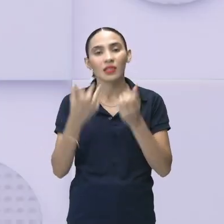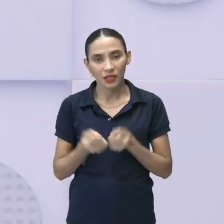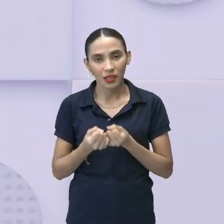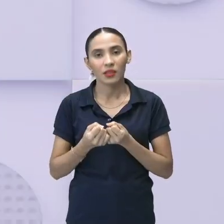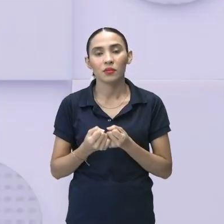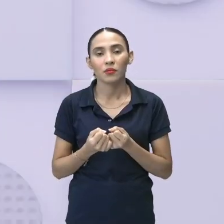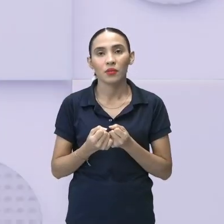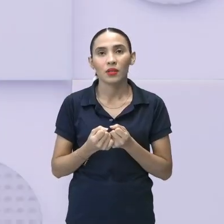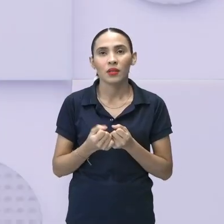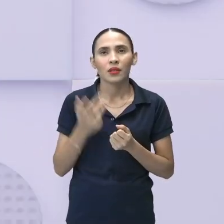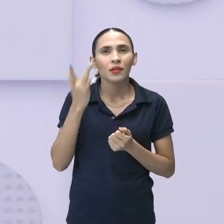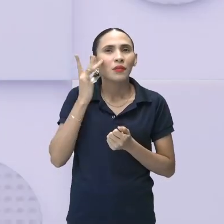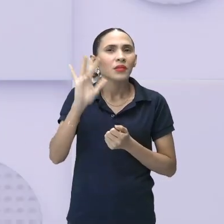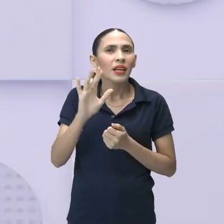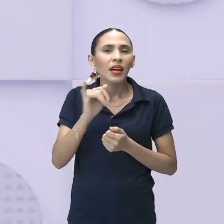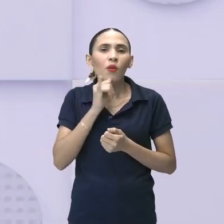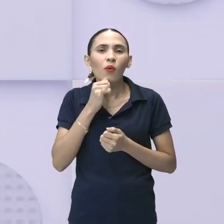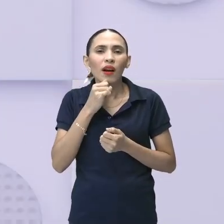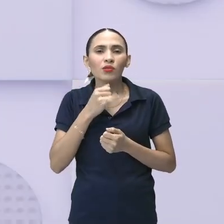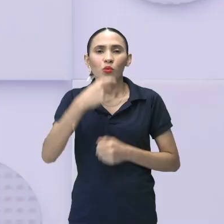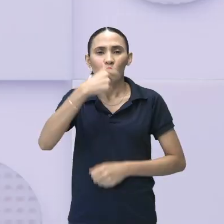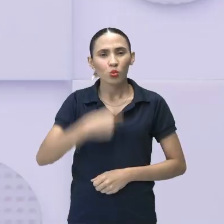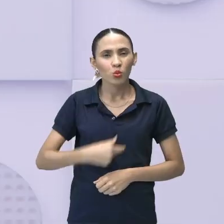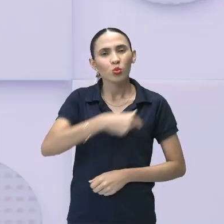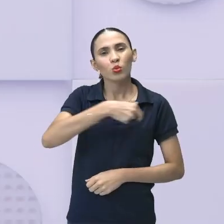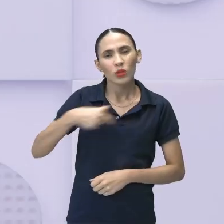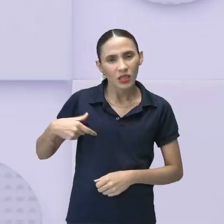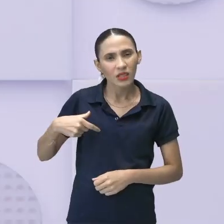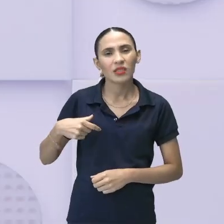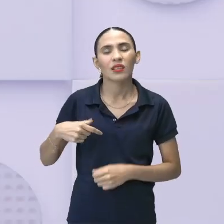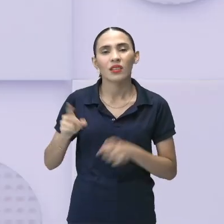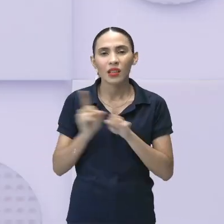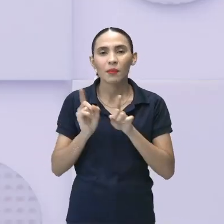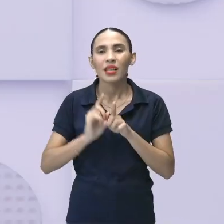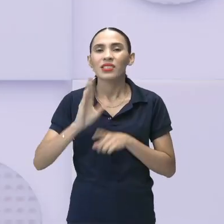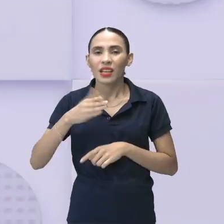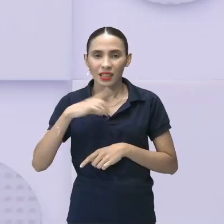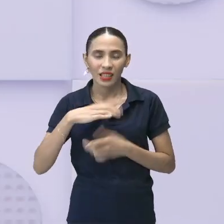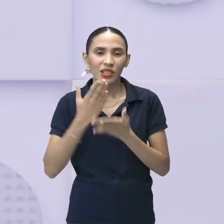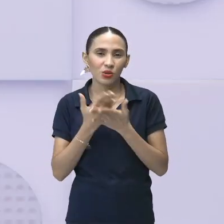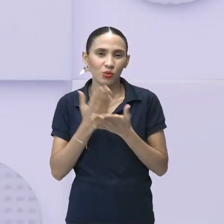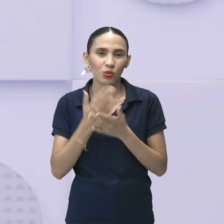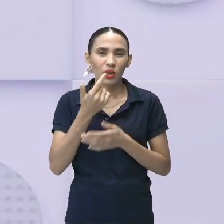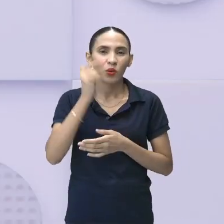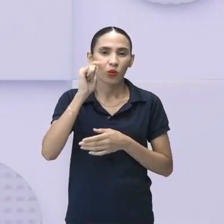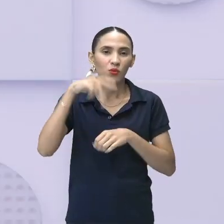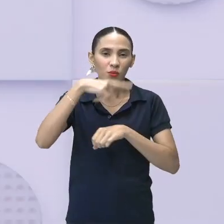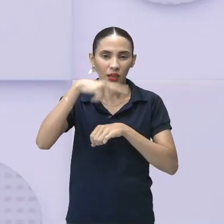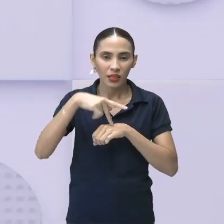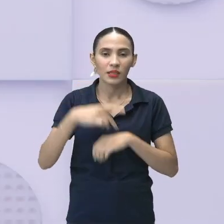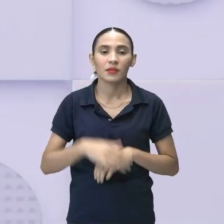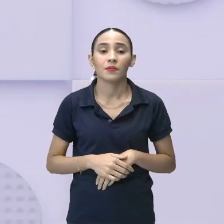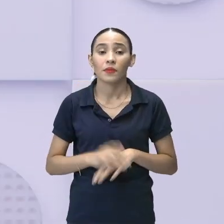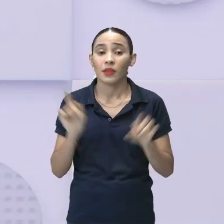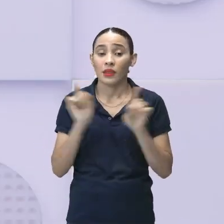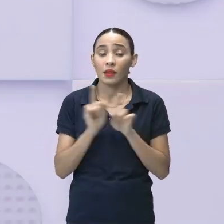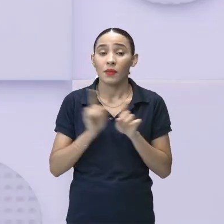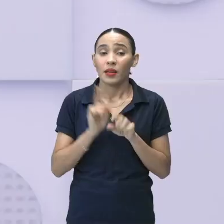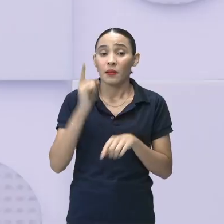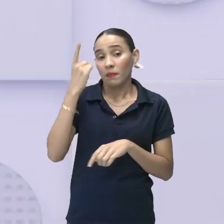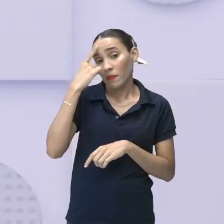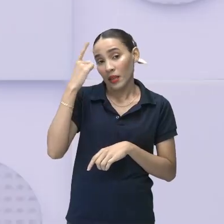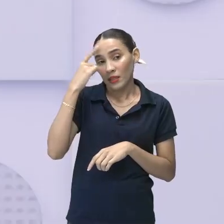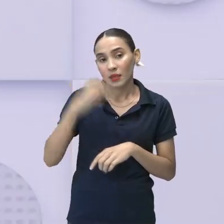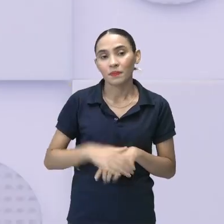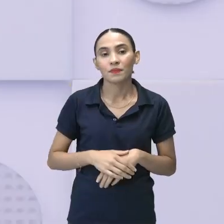que os participantes das pesquisas biomédicas, eles compreendam plenamente os riscos e benefícios, especialmente